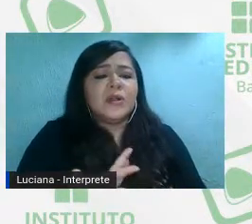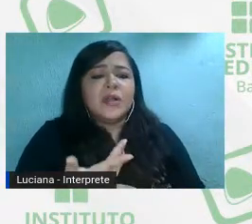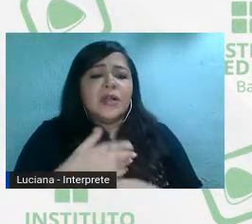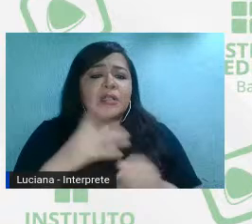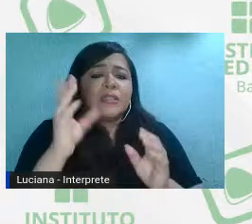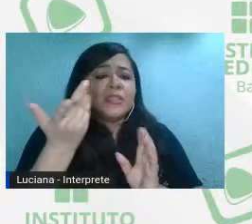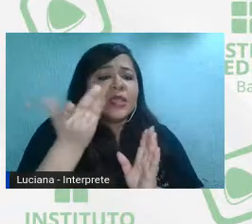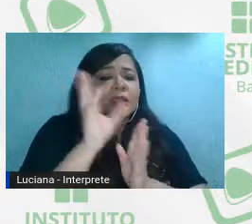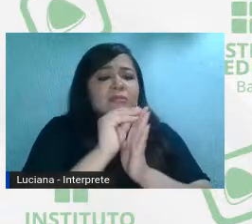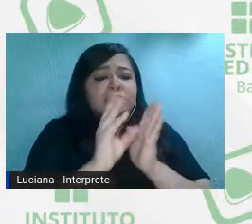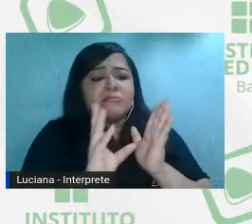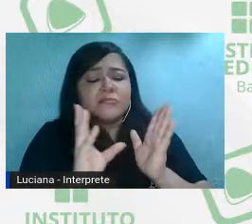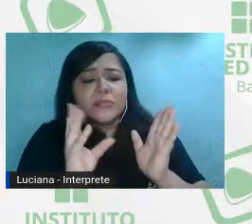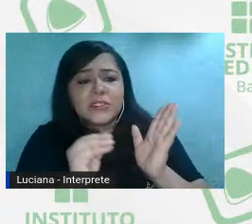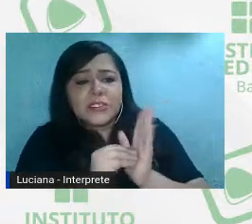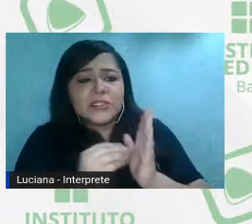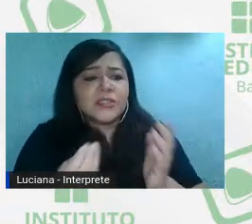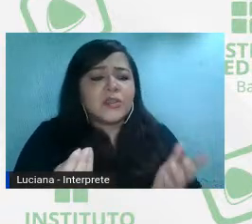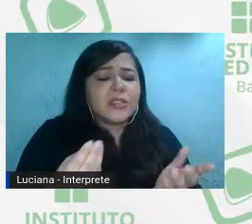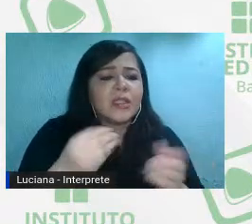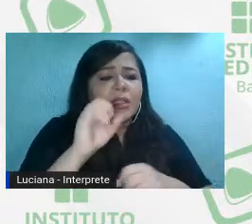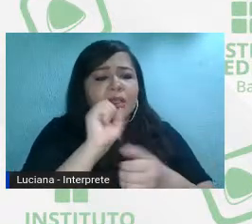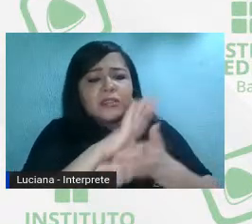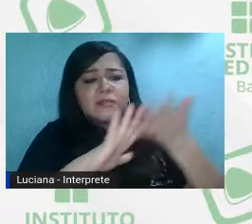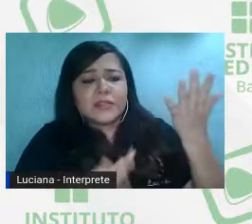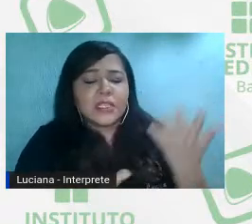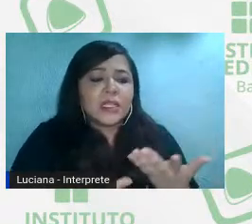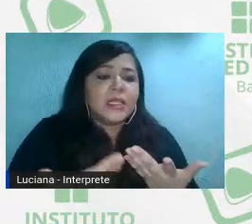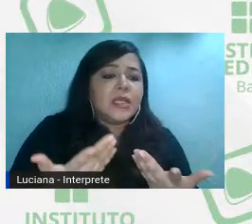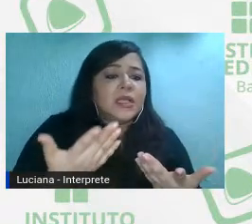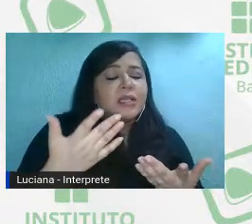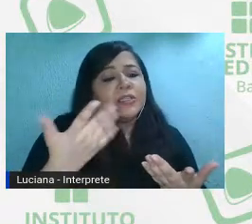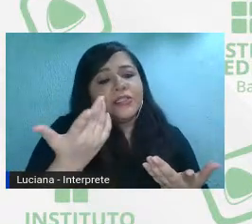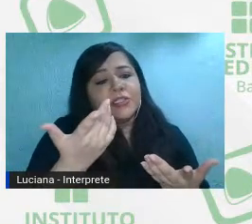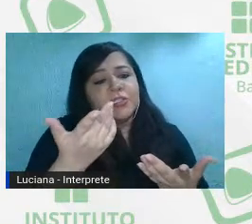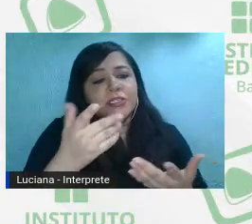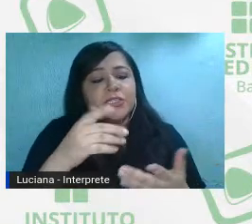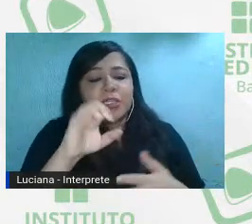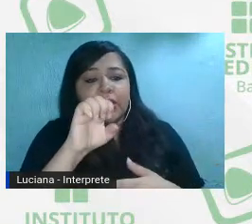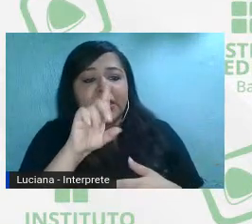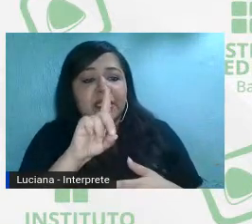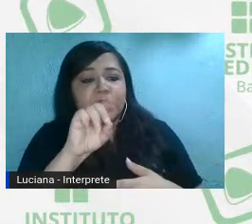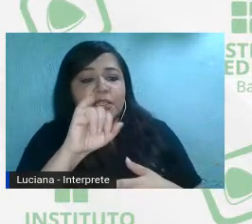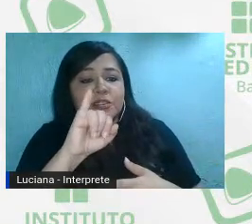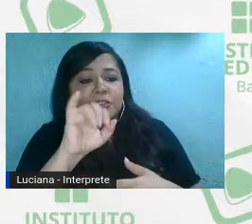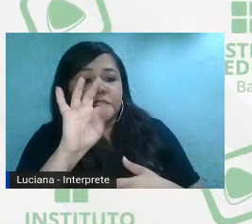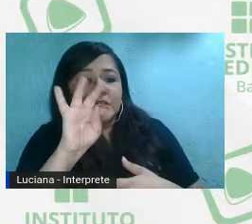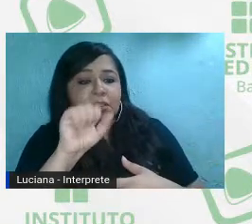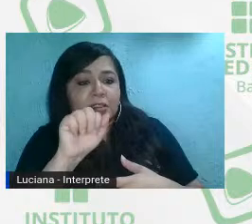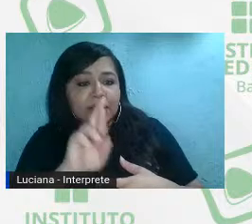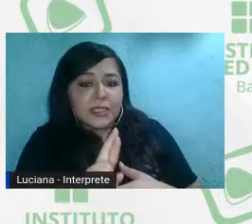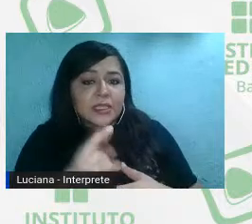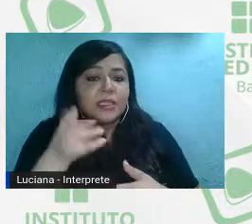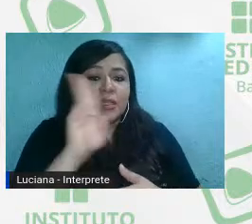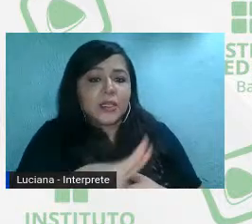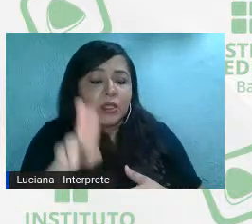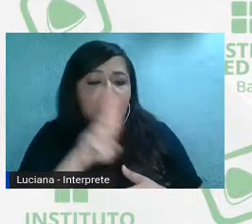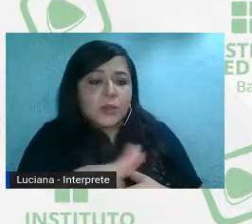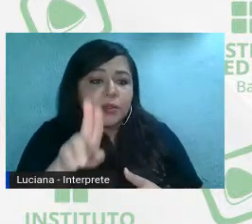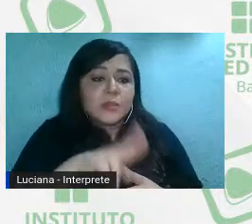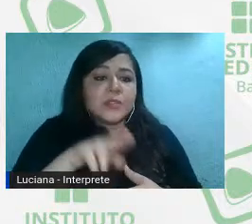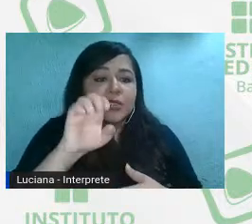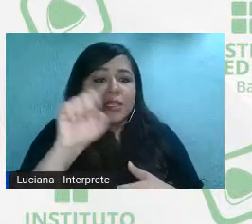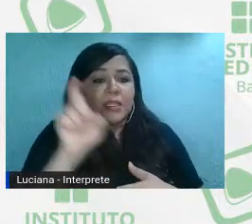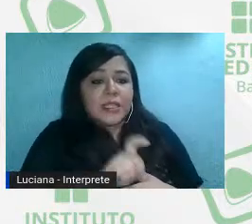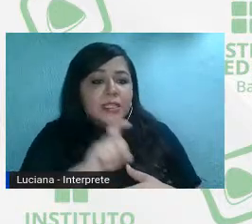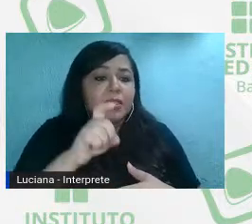atividades, editar, né, instalar e usar as extensões, a gente já encerrou, não foi?